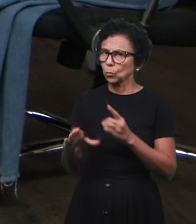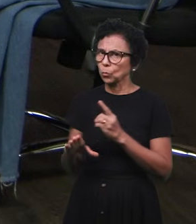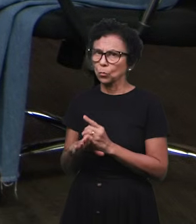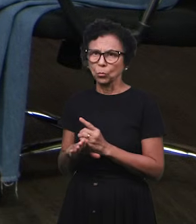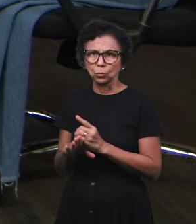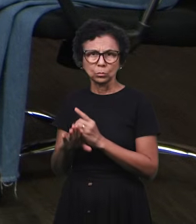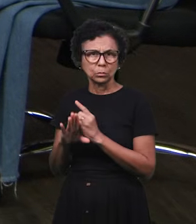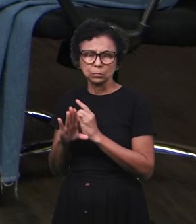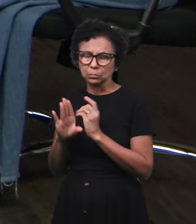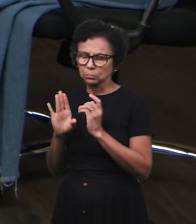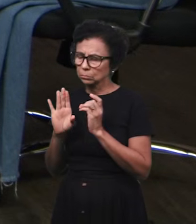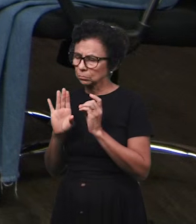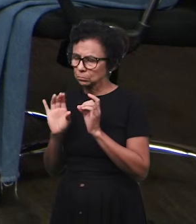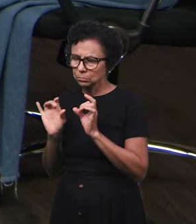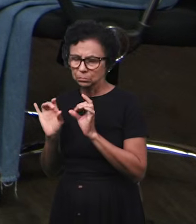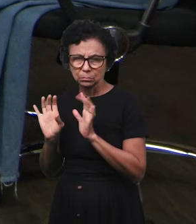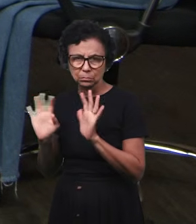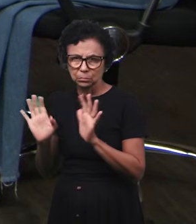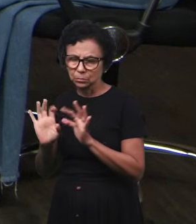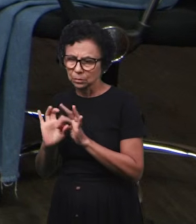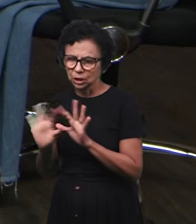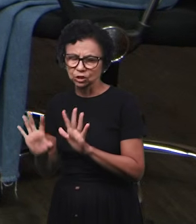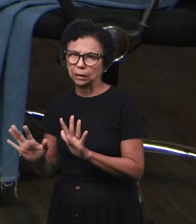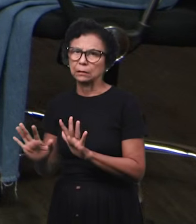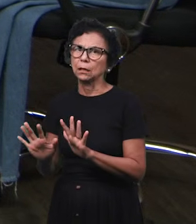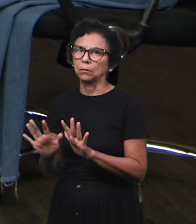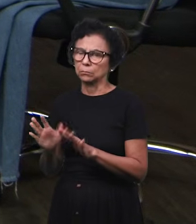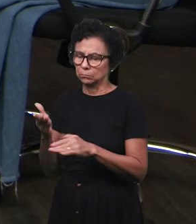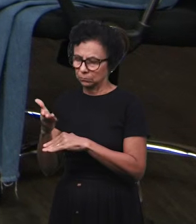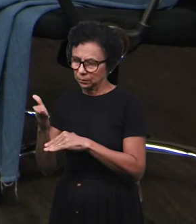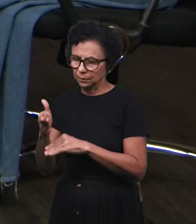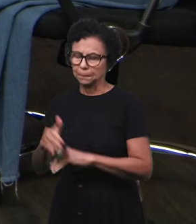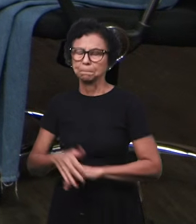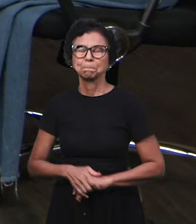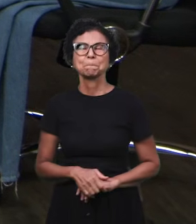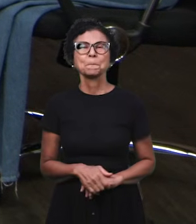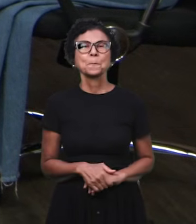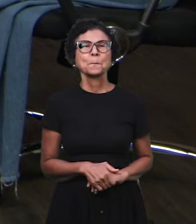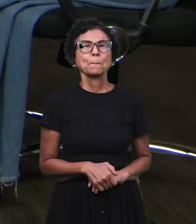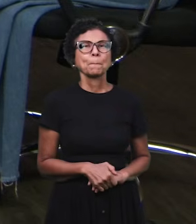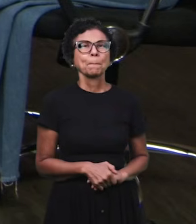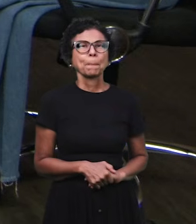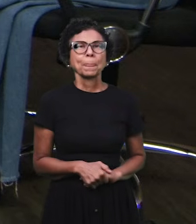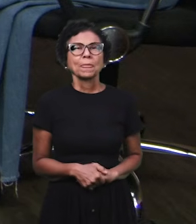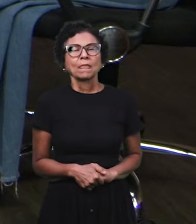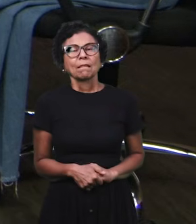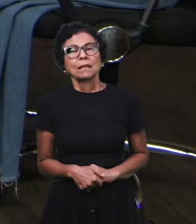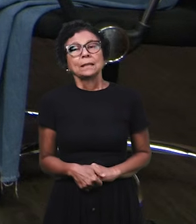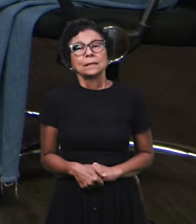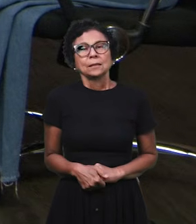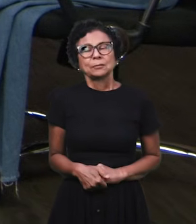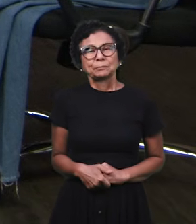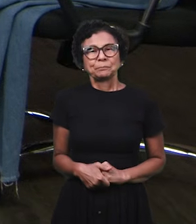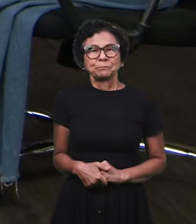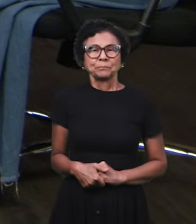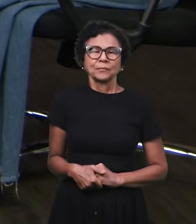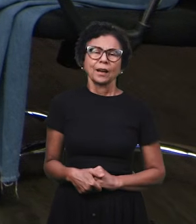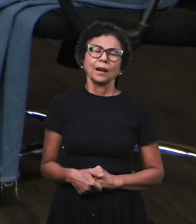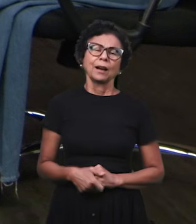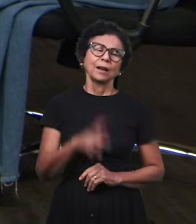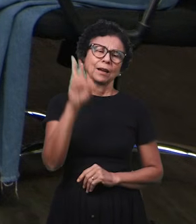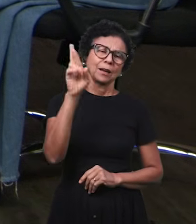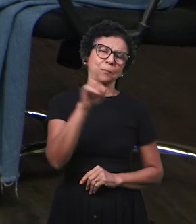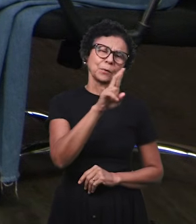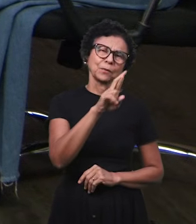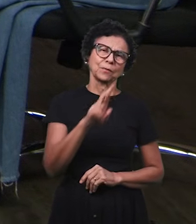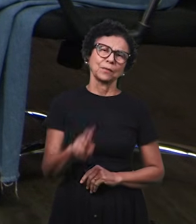mas é possível, tá. E quando vem a derrota, eu digo, não passou na prova, gente, é tentar de novo. É igual concurso,